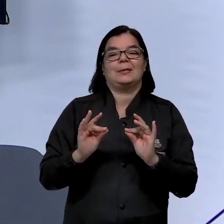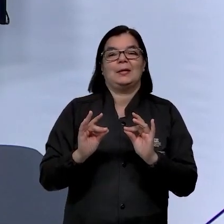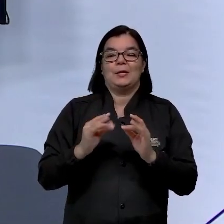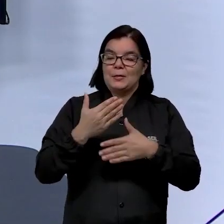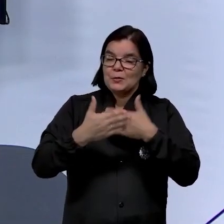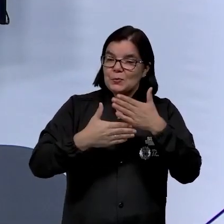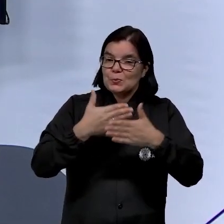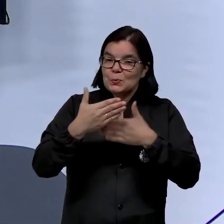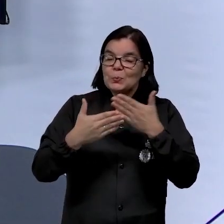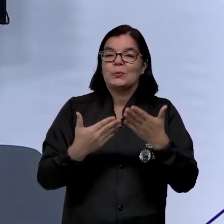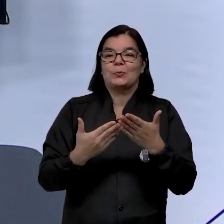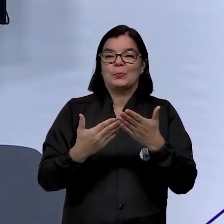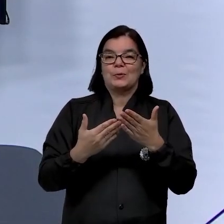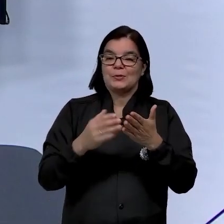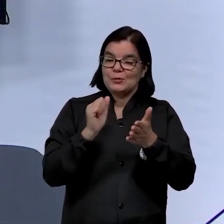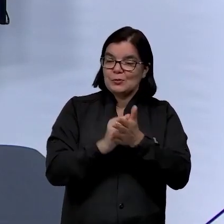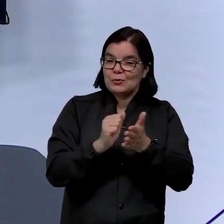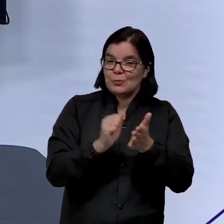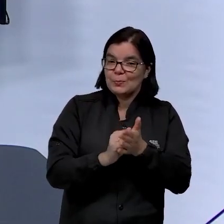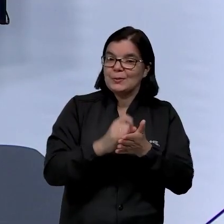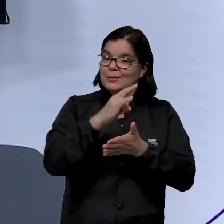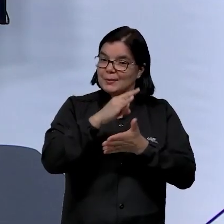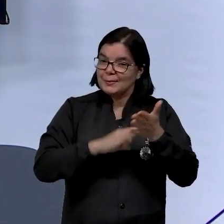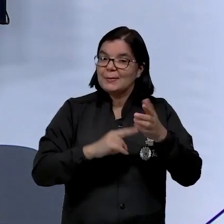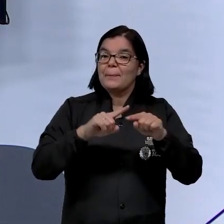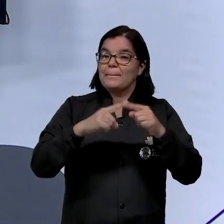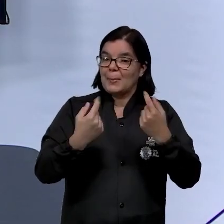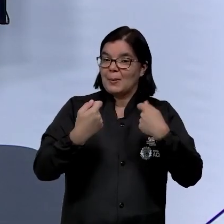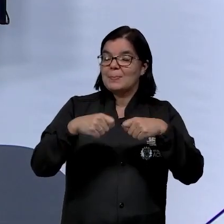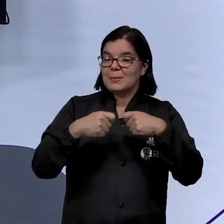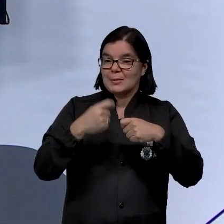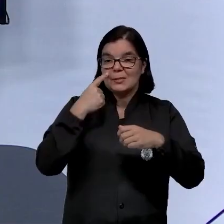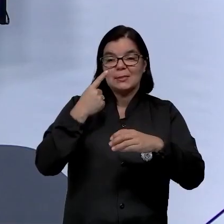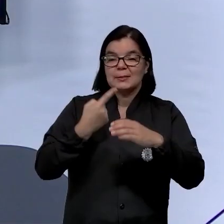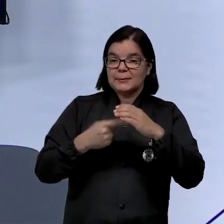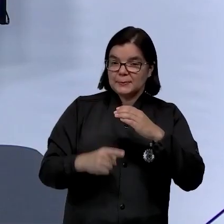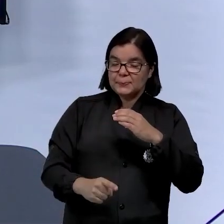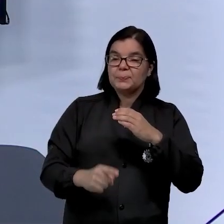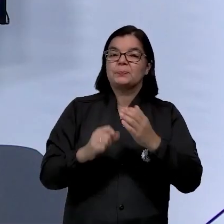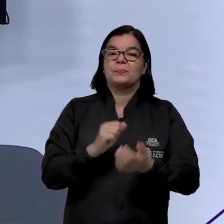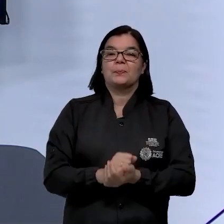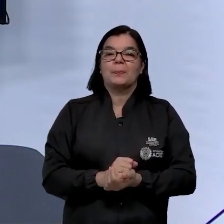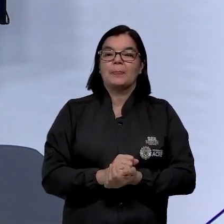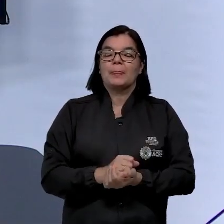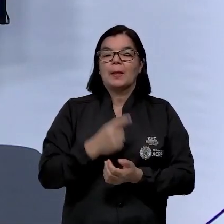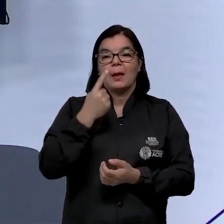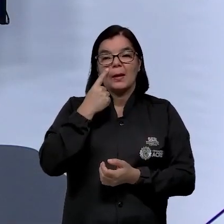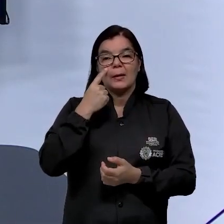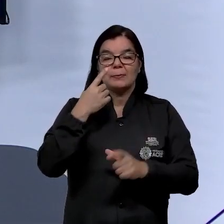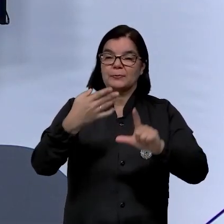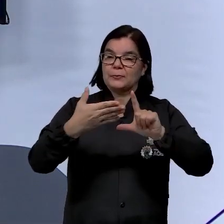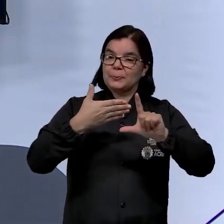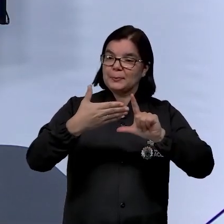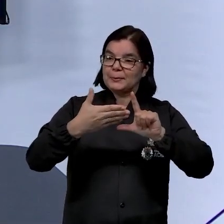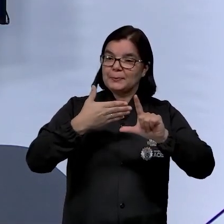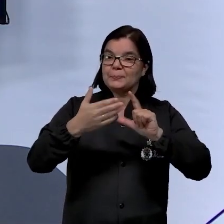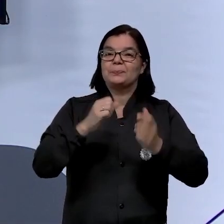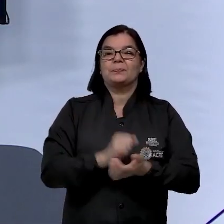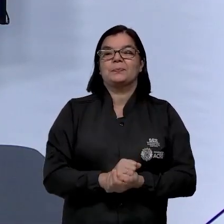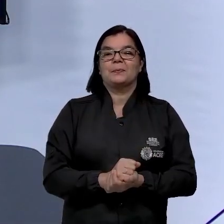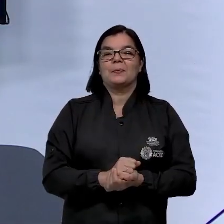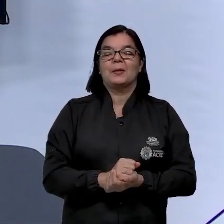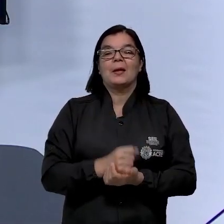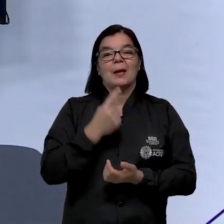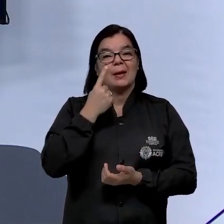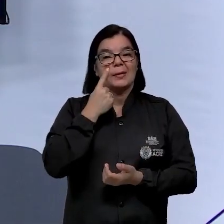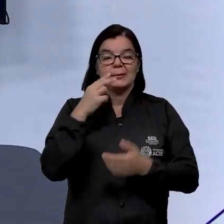processo de registro da obra. Mas você pode se fundamentar mais acessando a nossa plataforma,